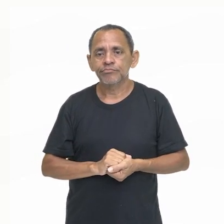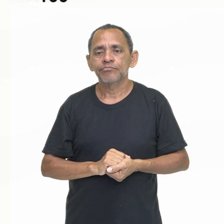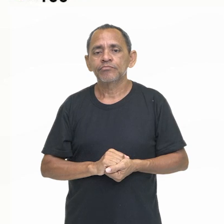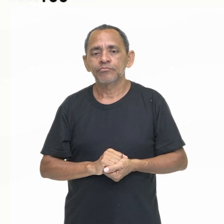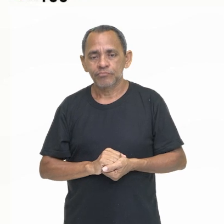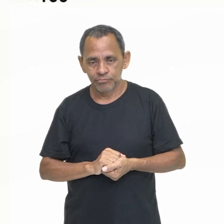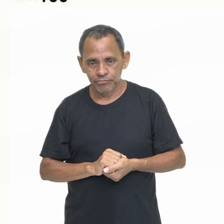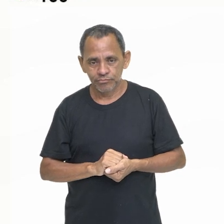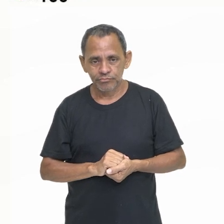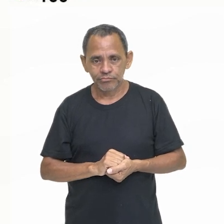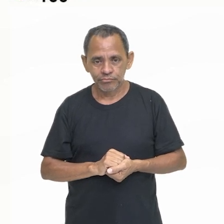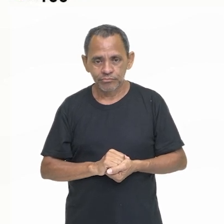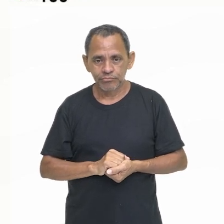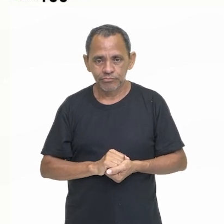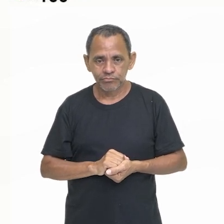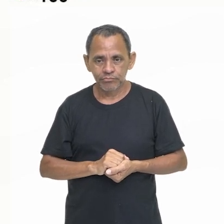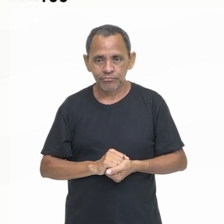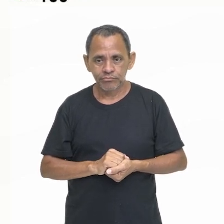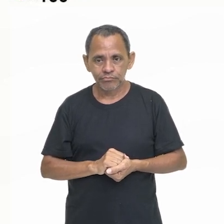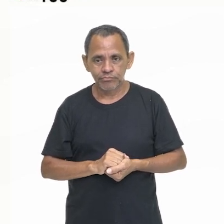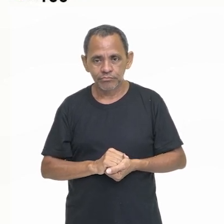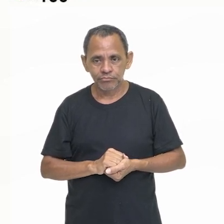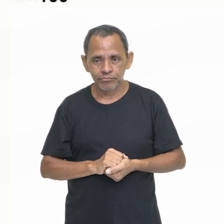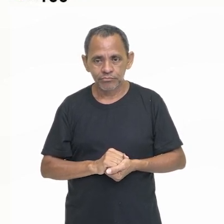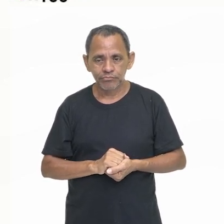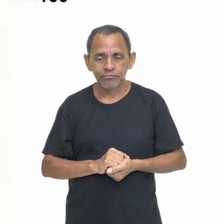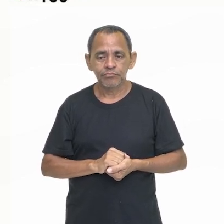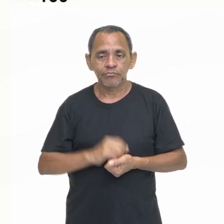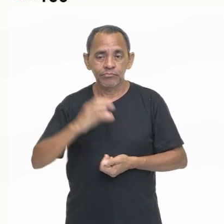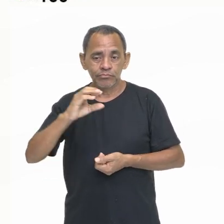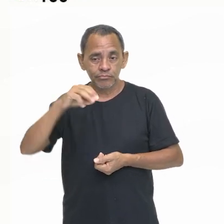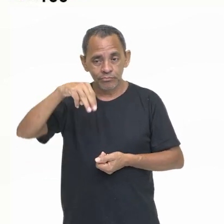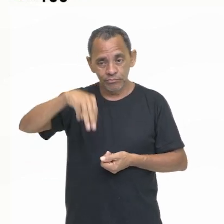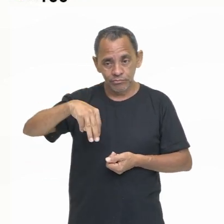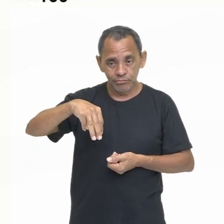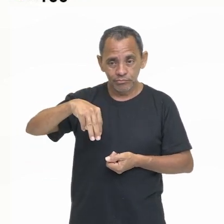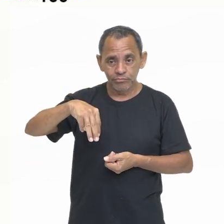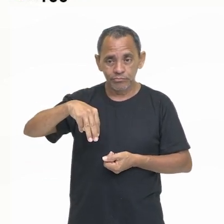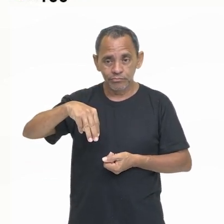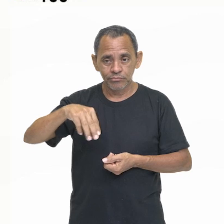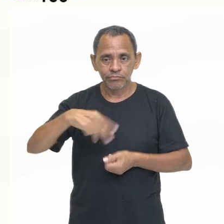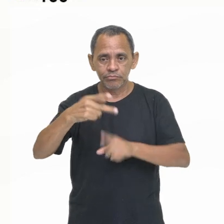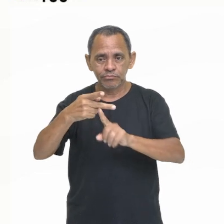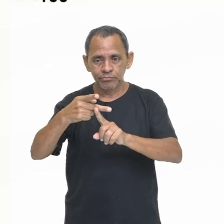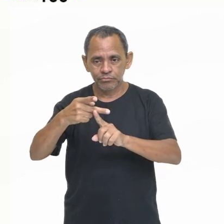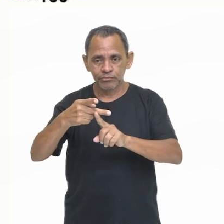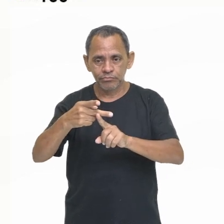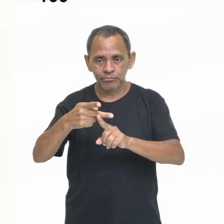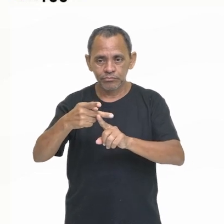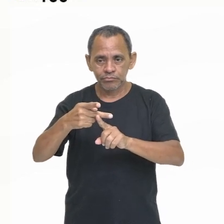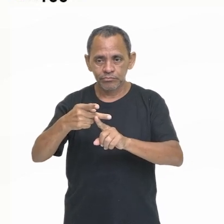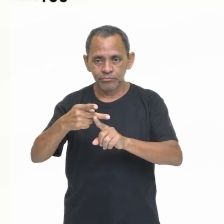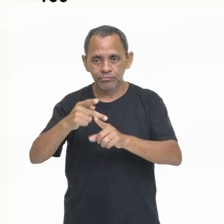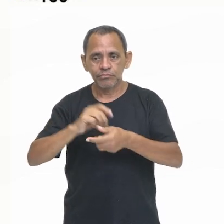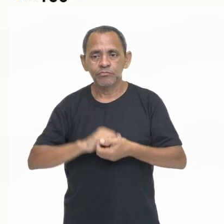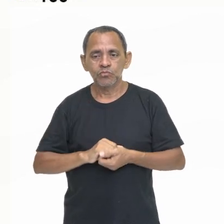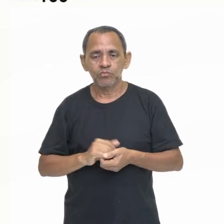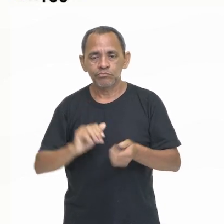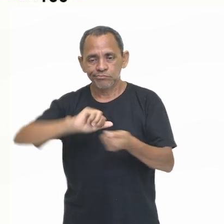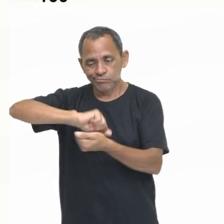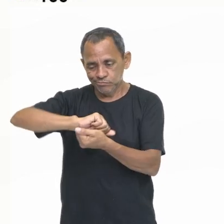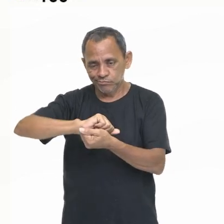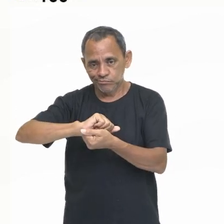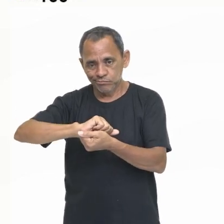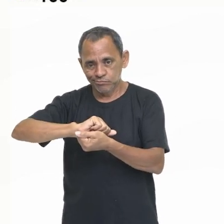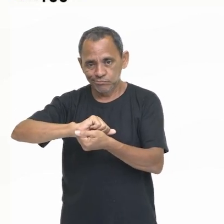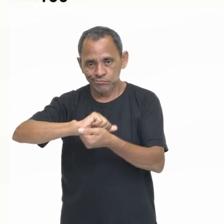esquema, o que nós temos? A gente está em centímetro quadrado, a gente vai então passar pelo decímetro quadrado e